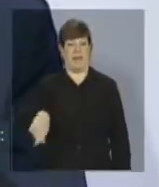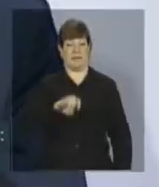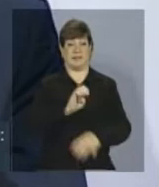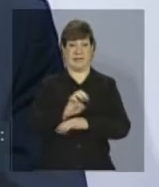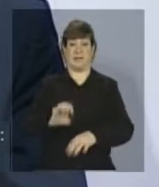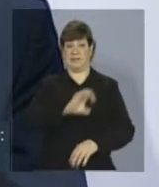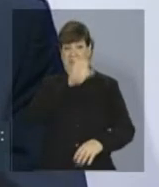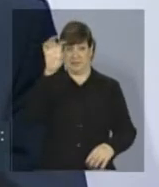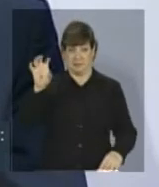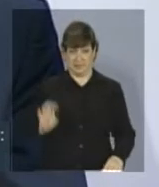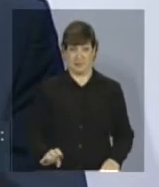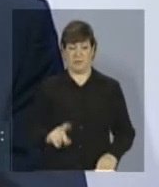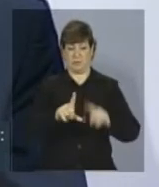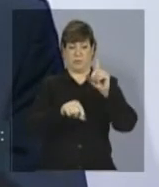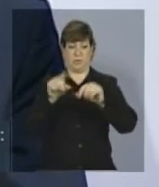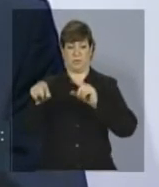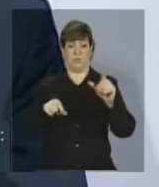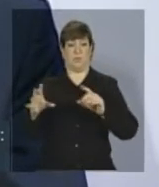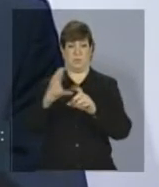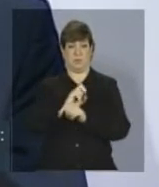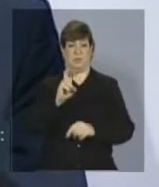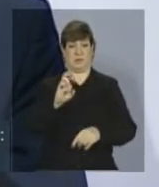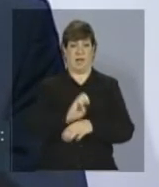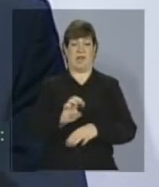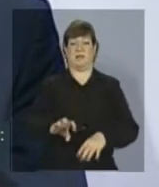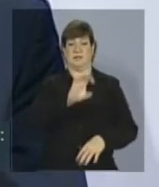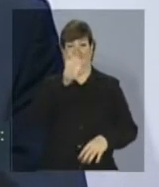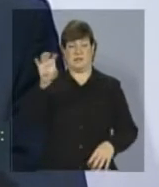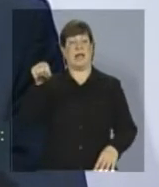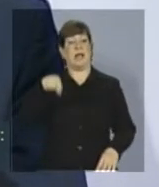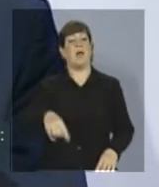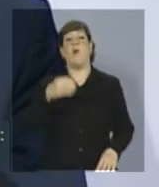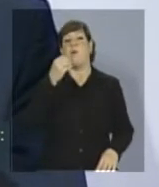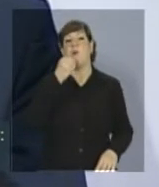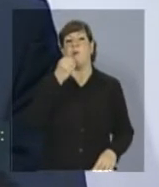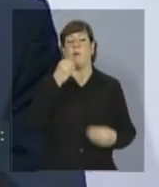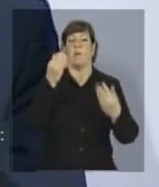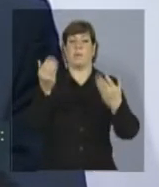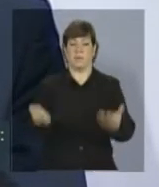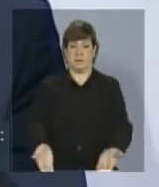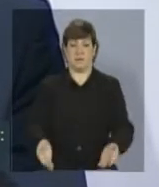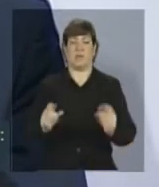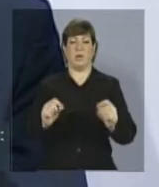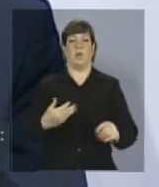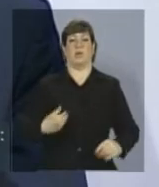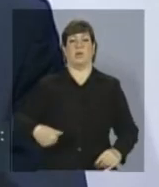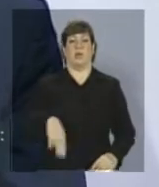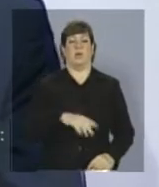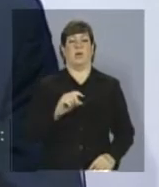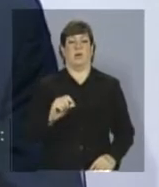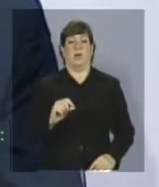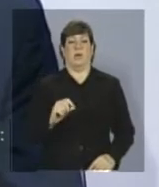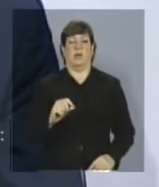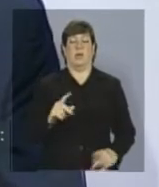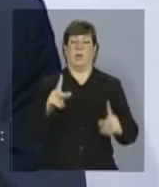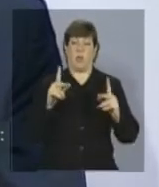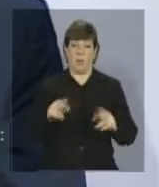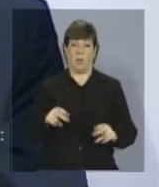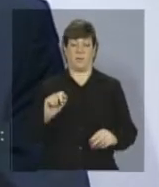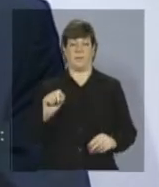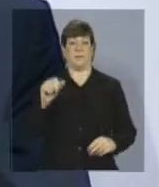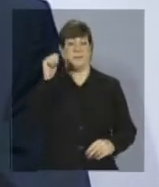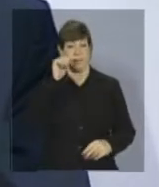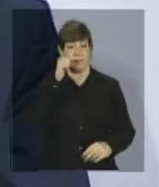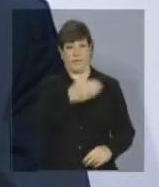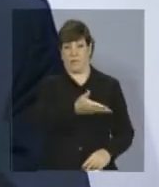foram selecionados, é uma oportunidade de nós, assim como cobram as companheiras